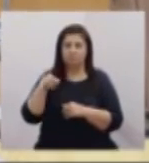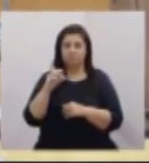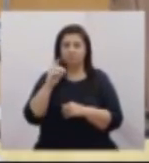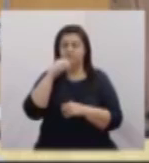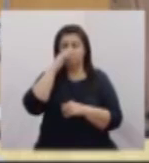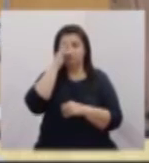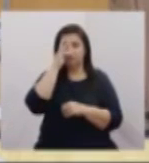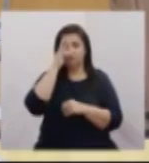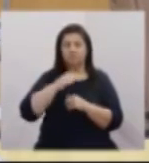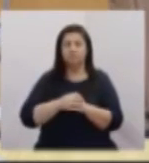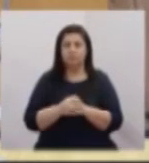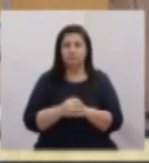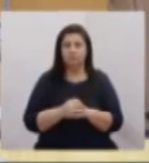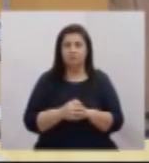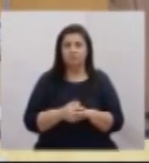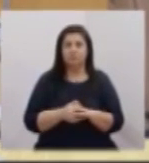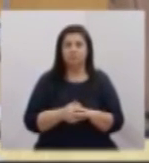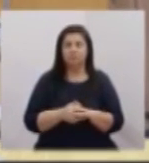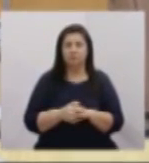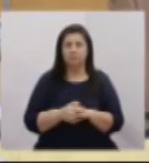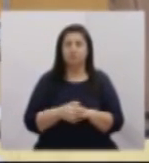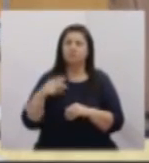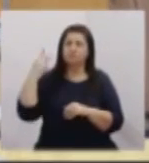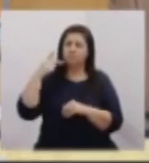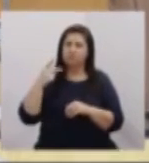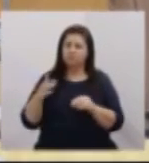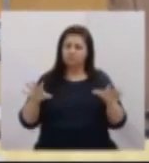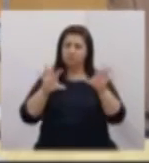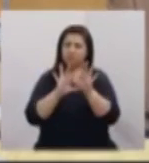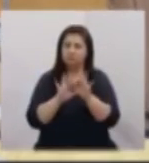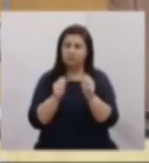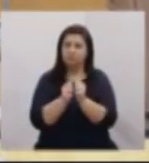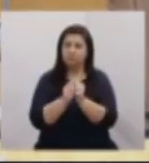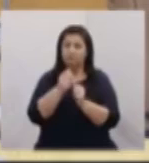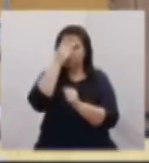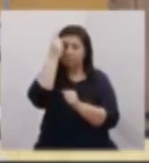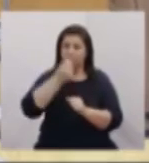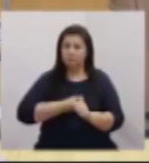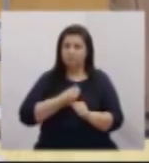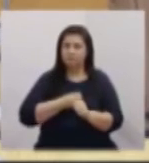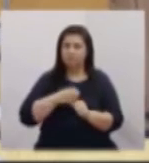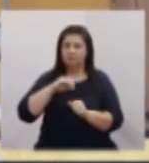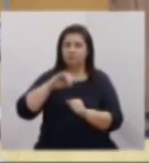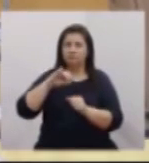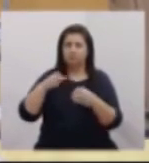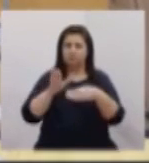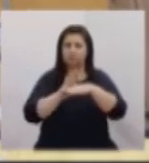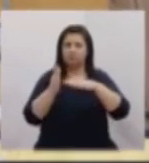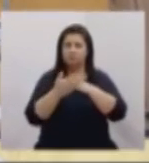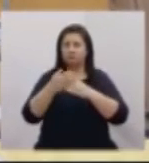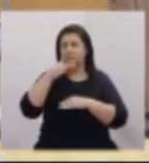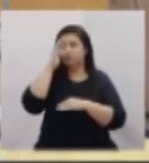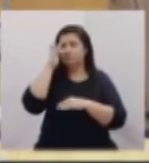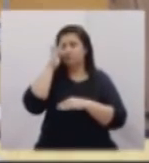na data 16/2/2021, esse vereador se reuniu com moradores do Jardim Primavera, que relataram a necessidade de construir